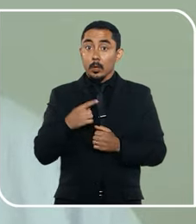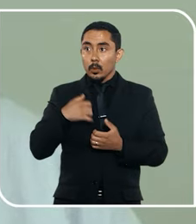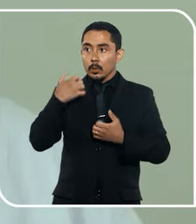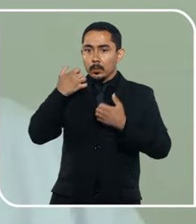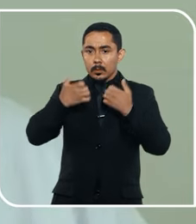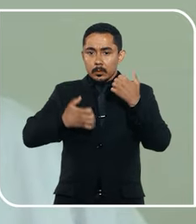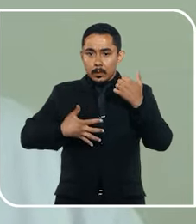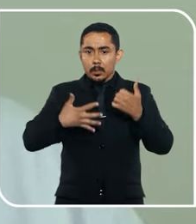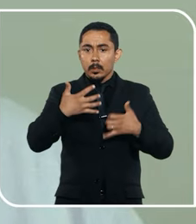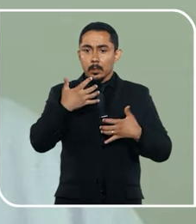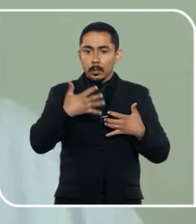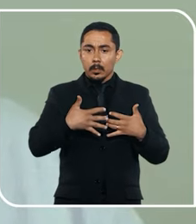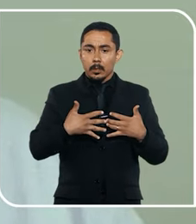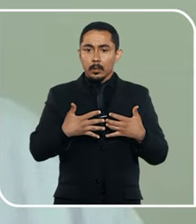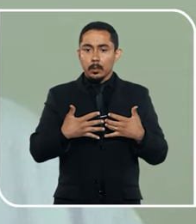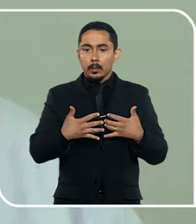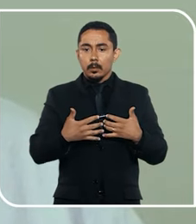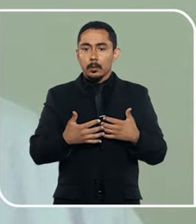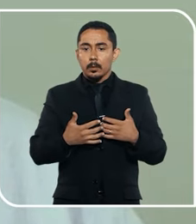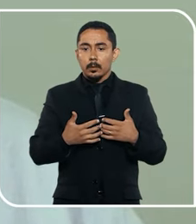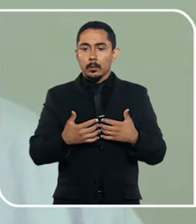Quando eu comentei, né,